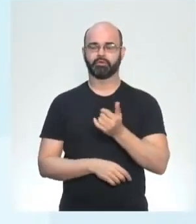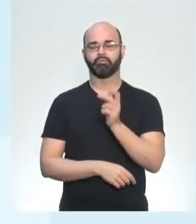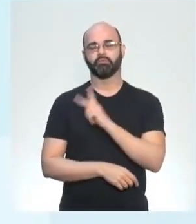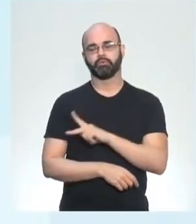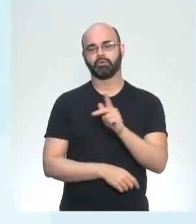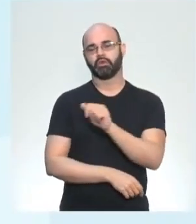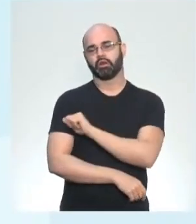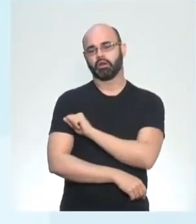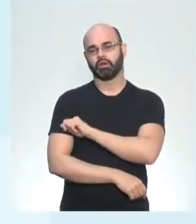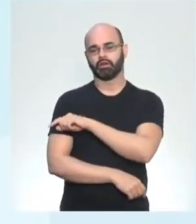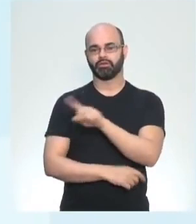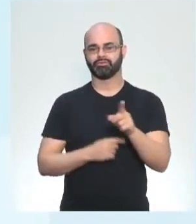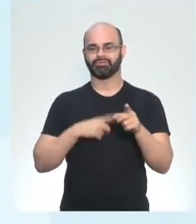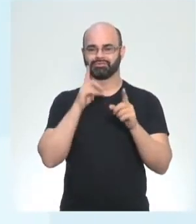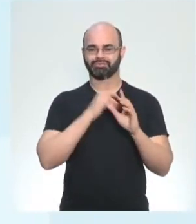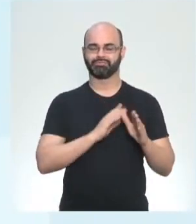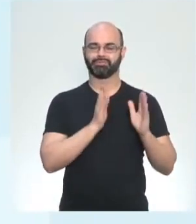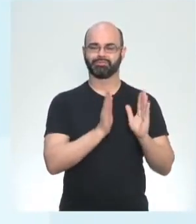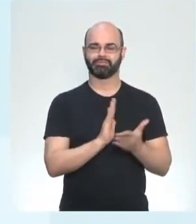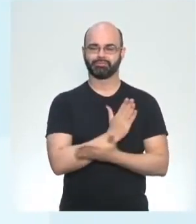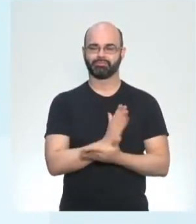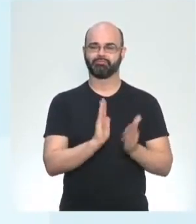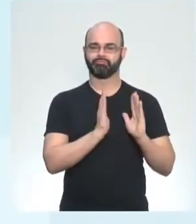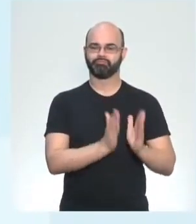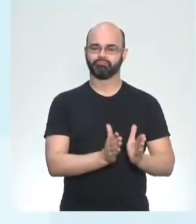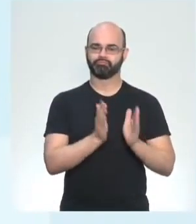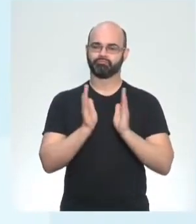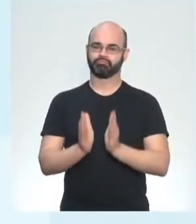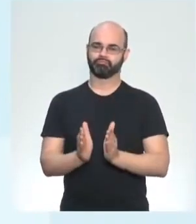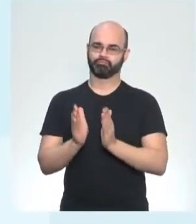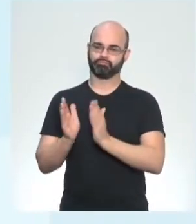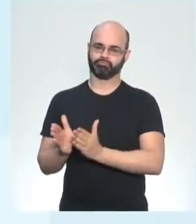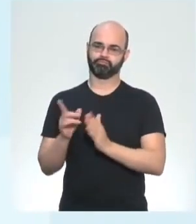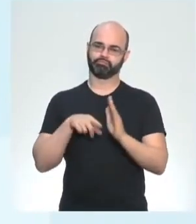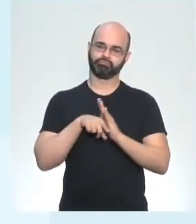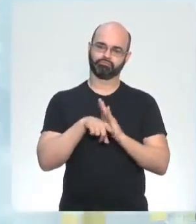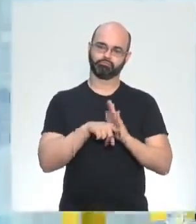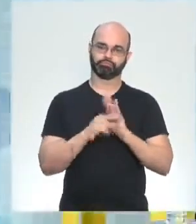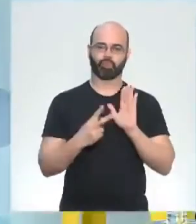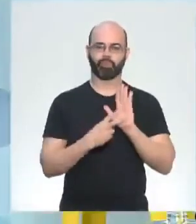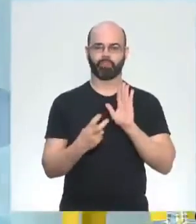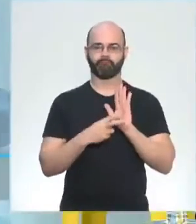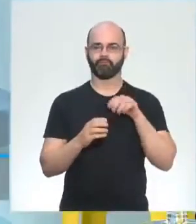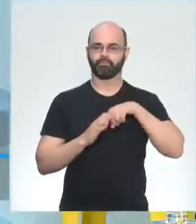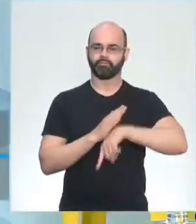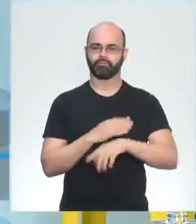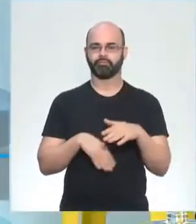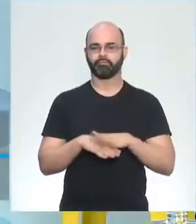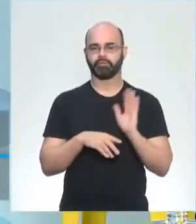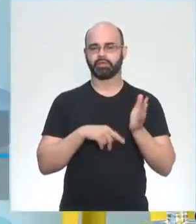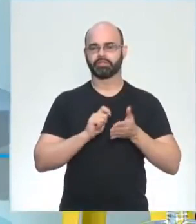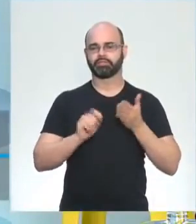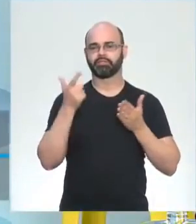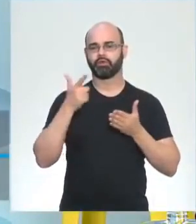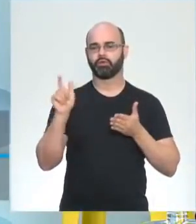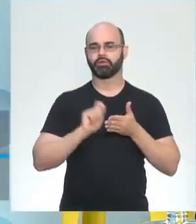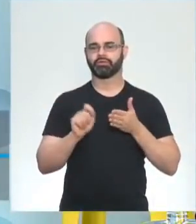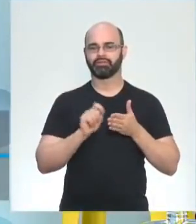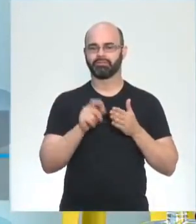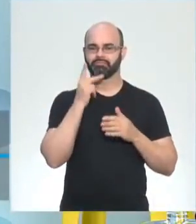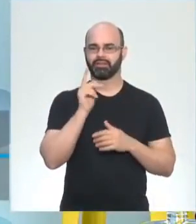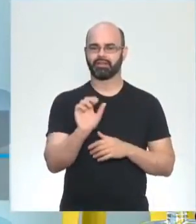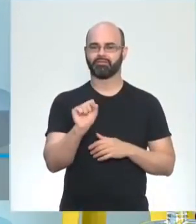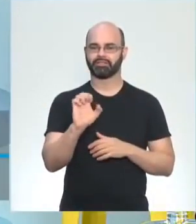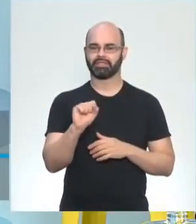que eu coloquei sessões, pode pesquisar para ampliar o vocabulário, outros tipos de escrita da palavra sessão, acho